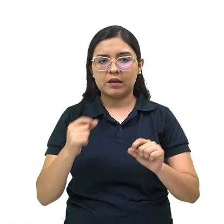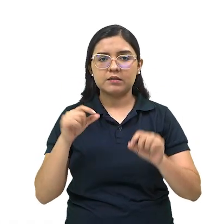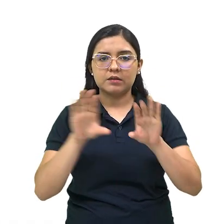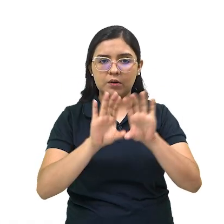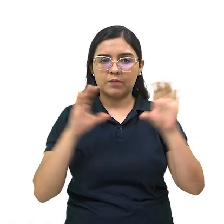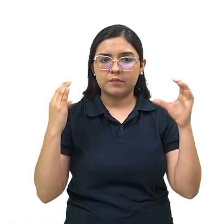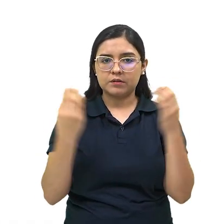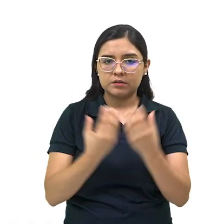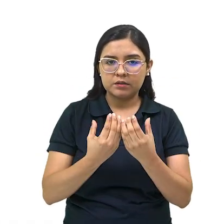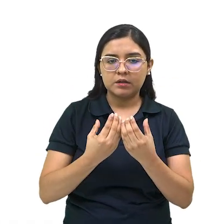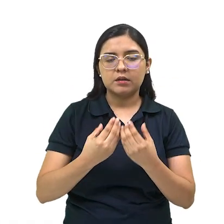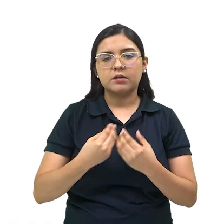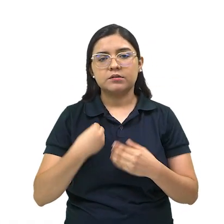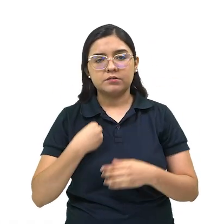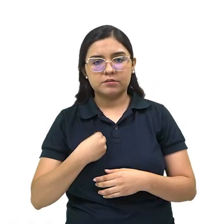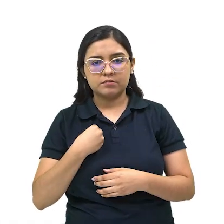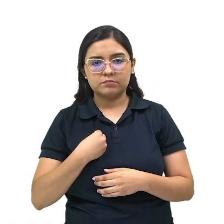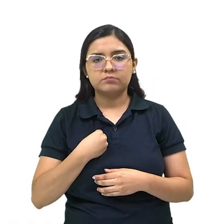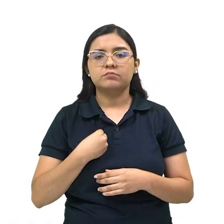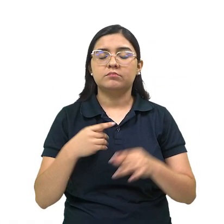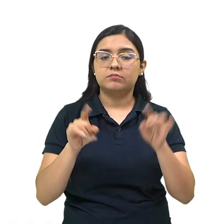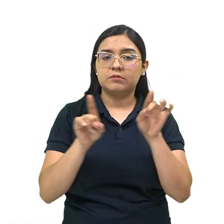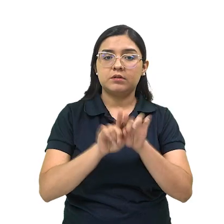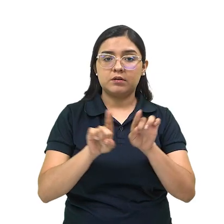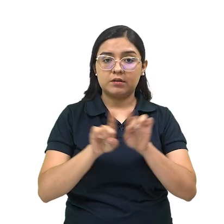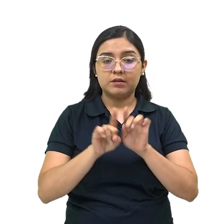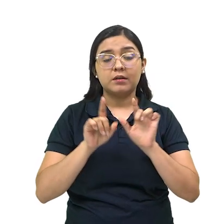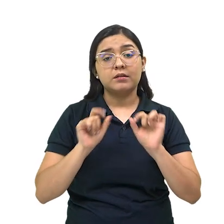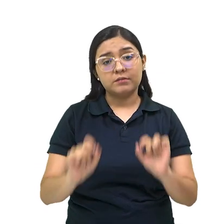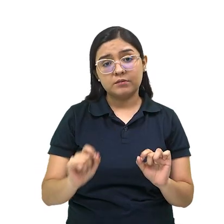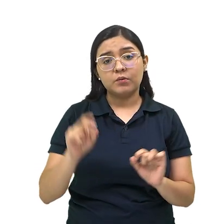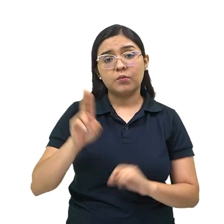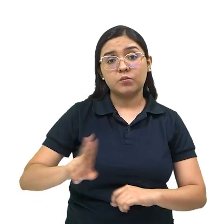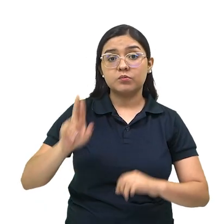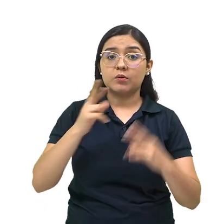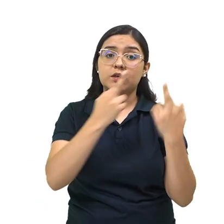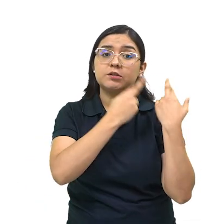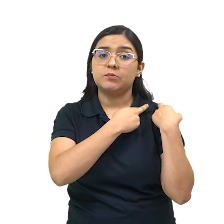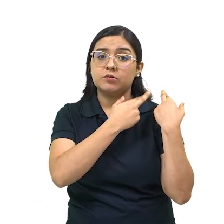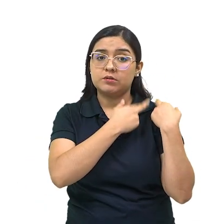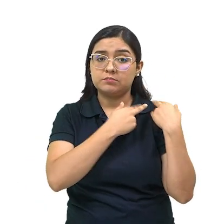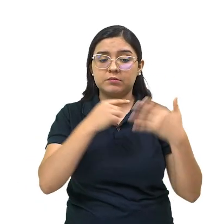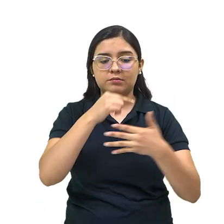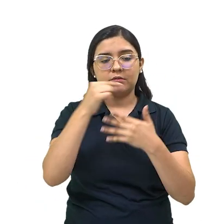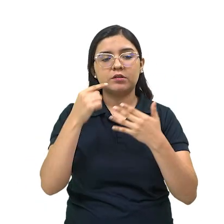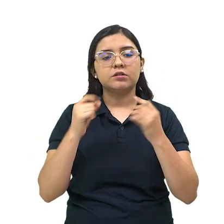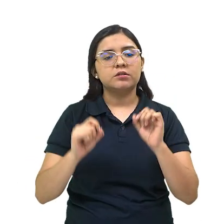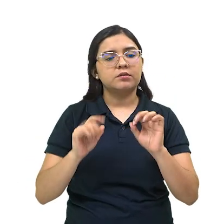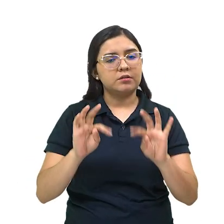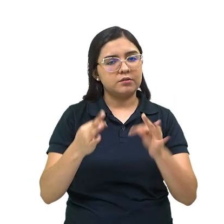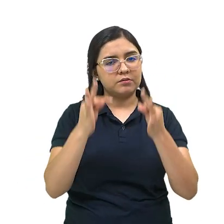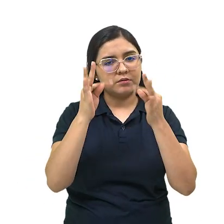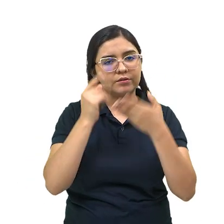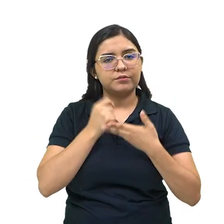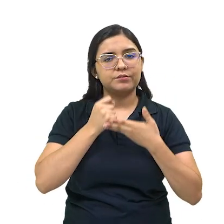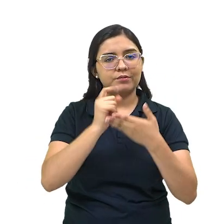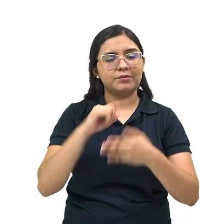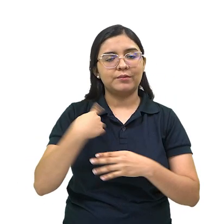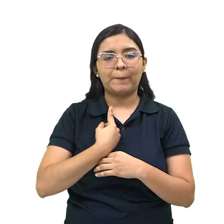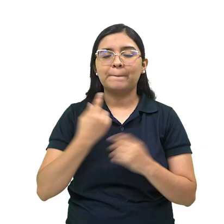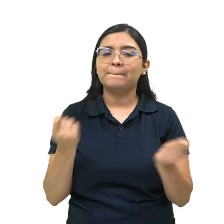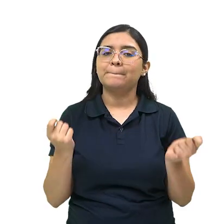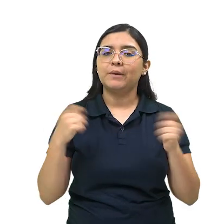ali física se ampliando e, claro, né, o uso responsável dessas tecnologias, elas contribuem para que a gente